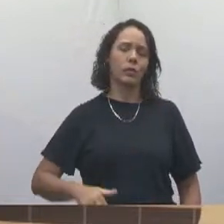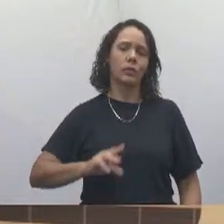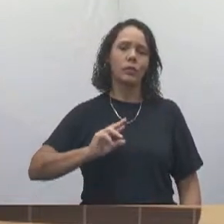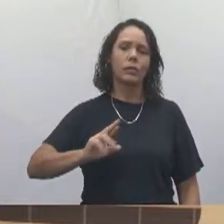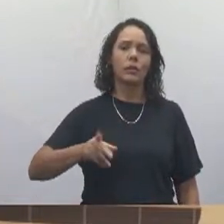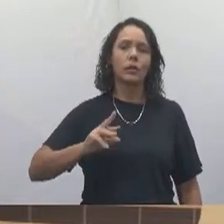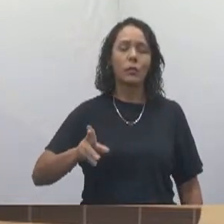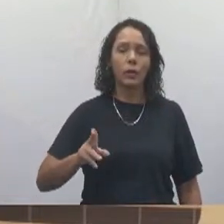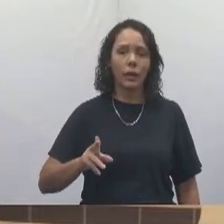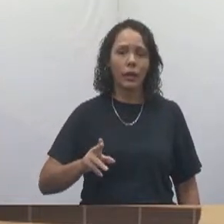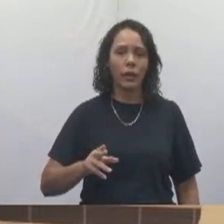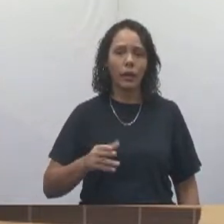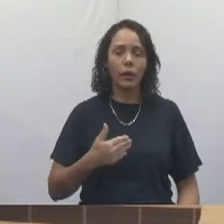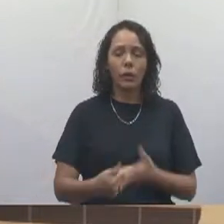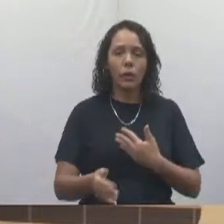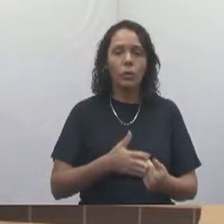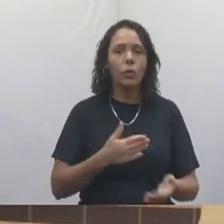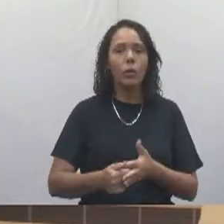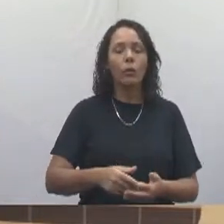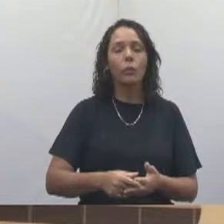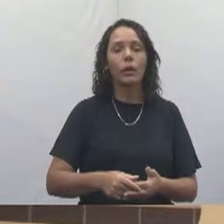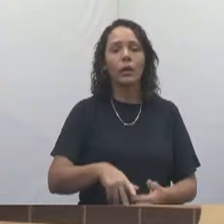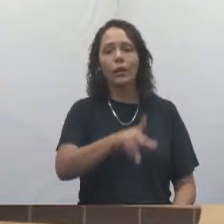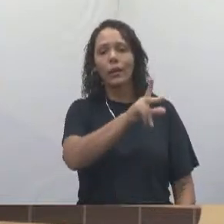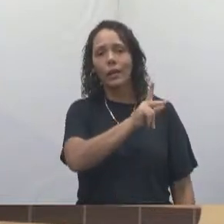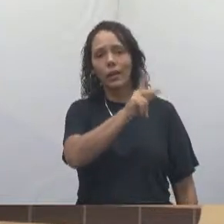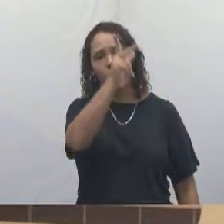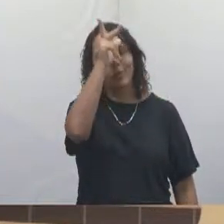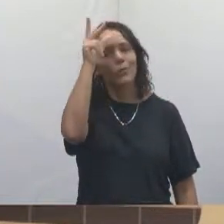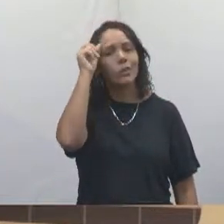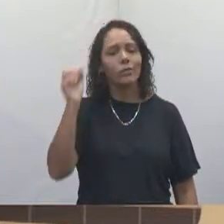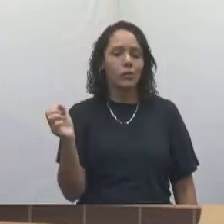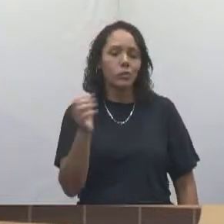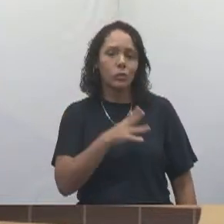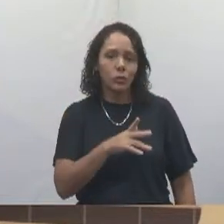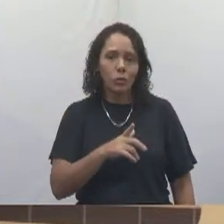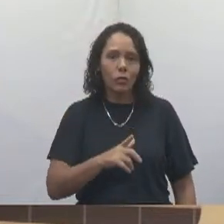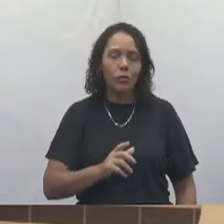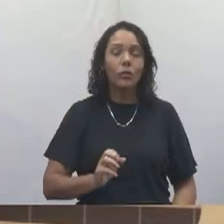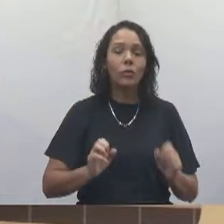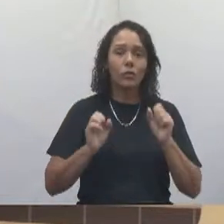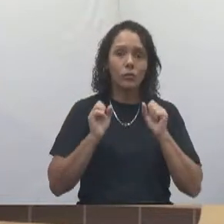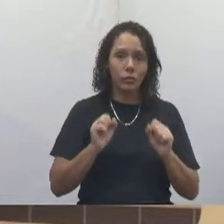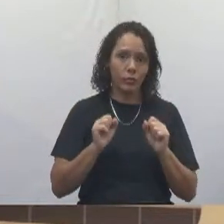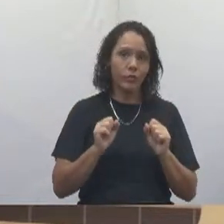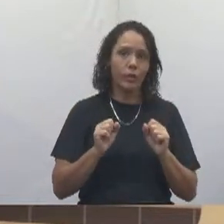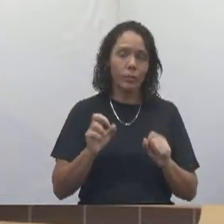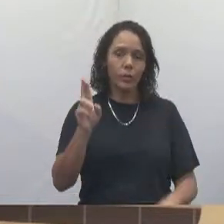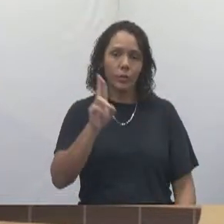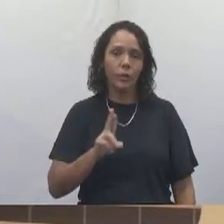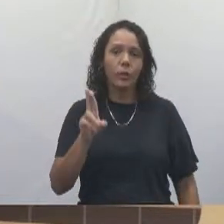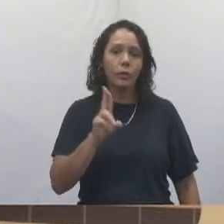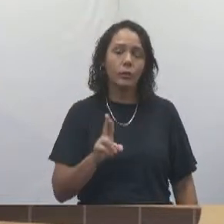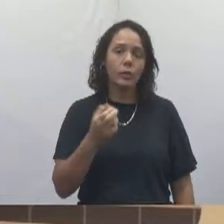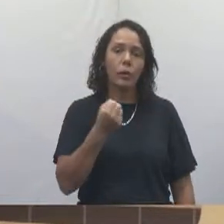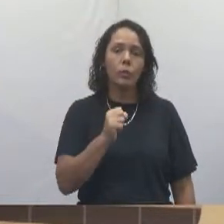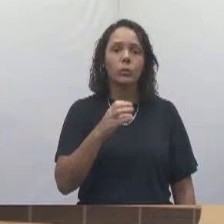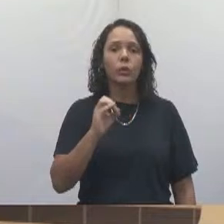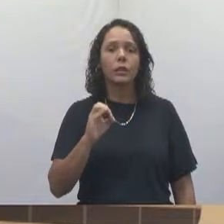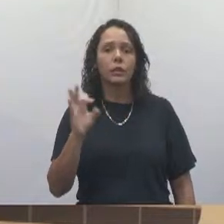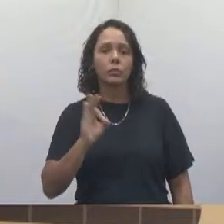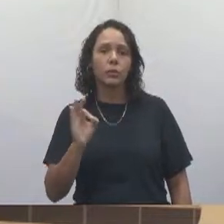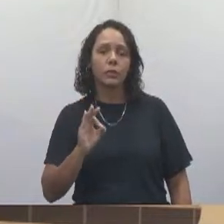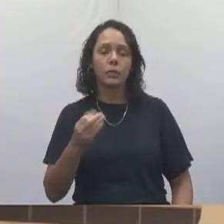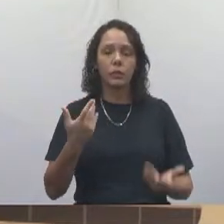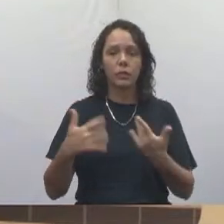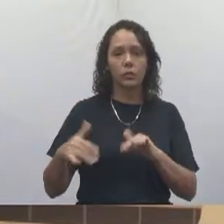buscar financiamento para as obras importantes para o município, porque ainda tem 80% de saldo para buscar. Nas despesas correntes,